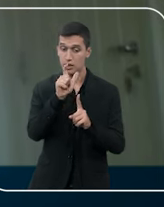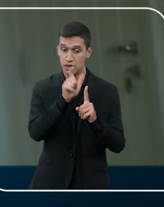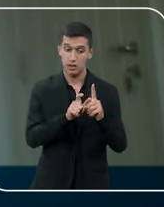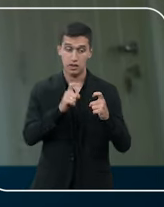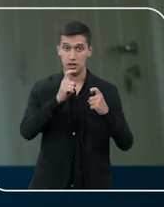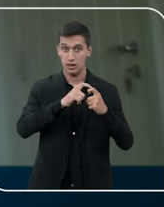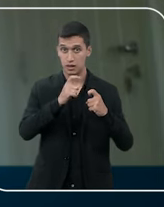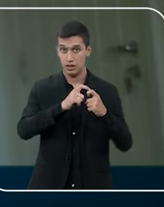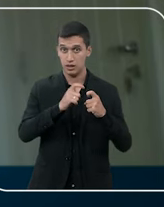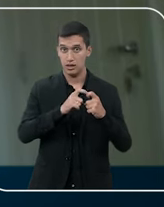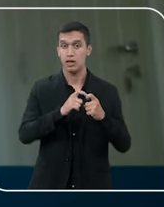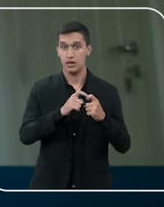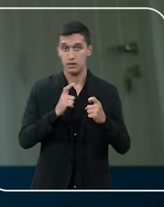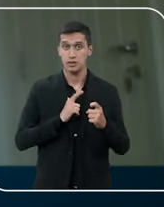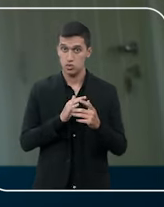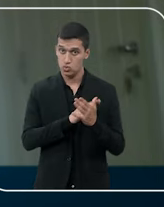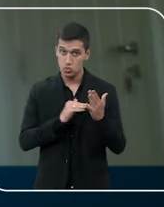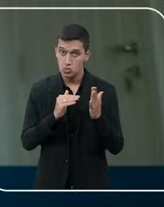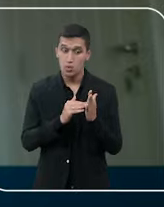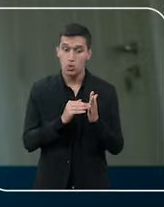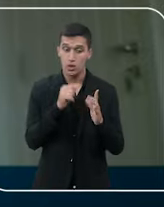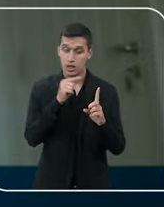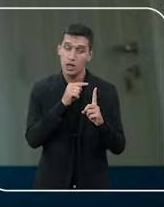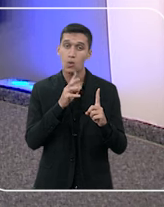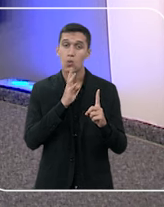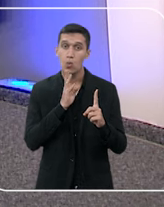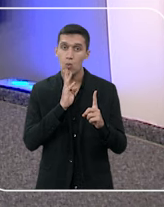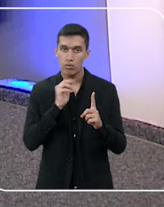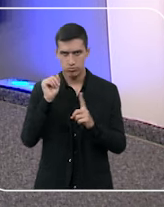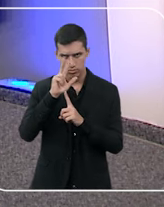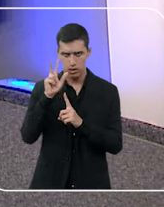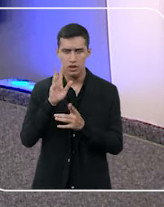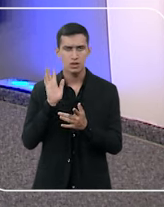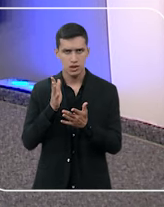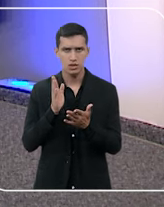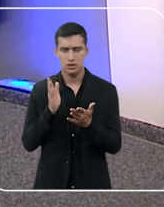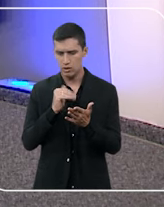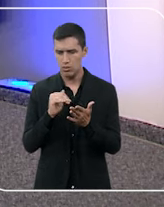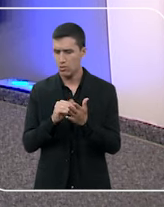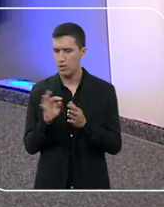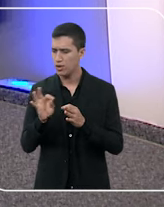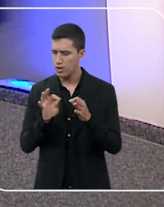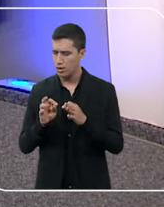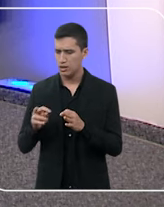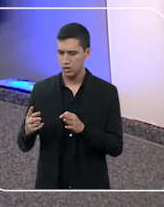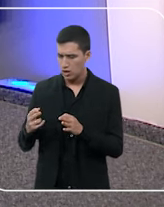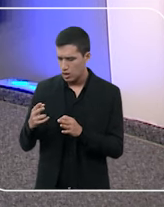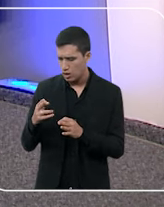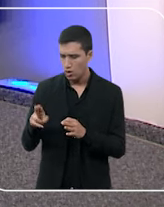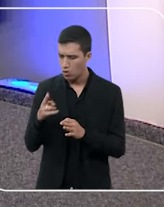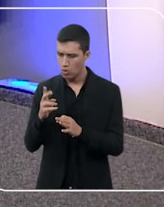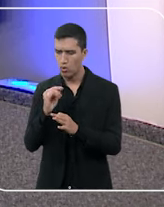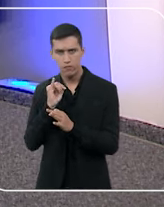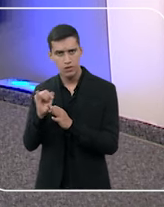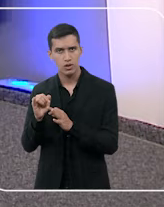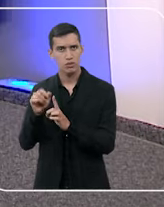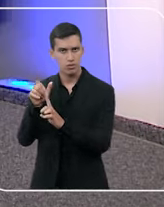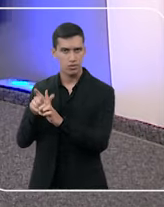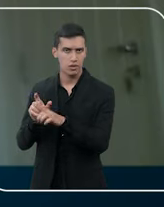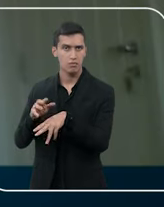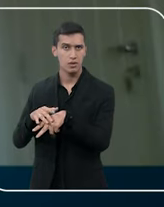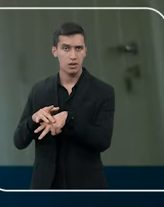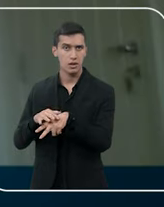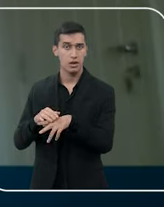ali as técnicas e o conhecimento para realizar determinado procedimento ou determinado diagnóstico, ele